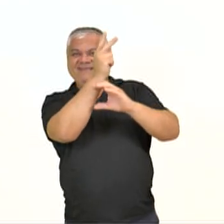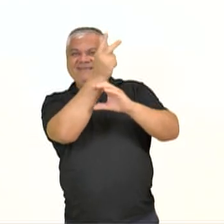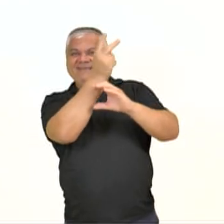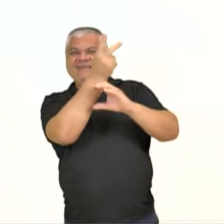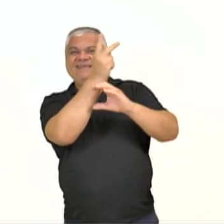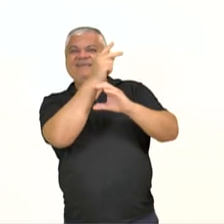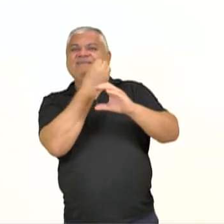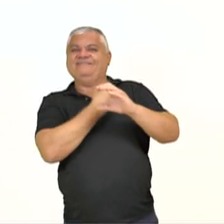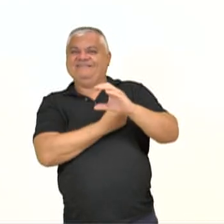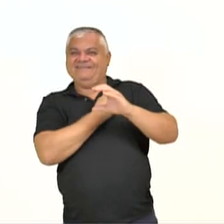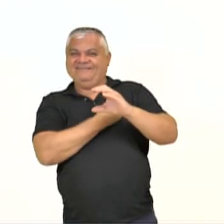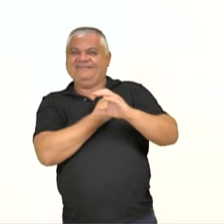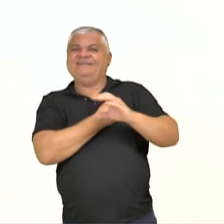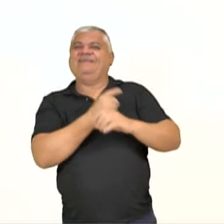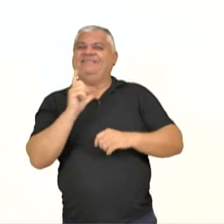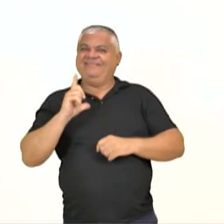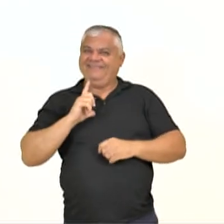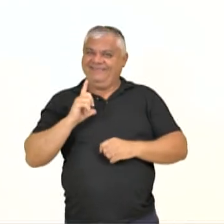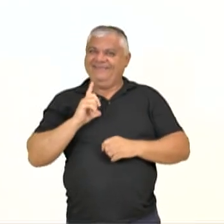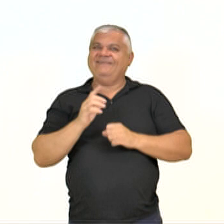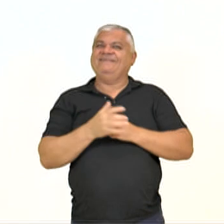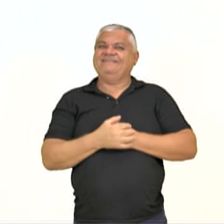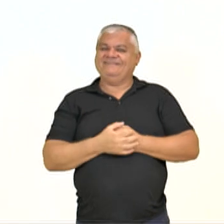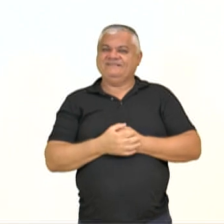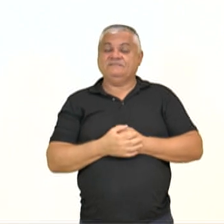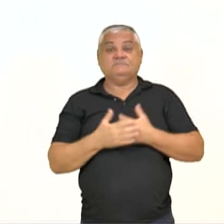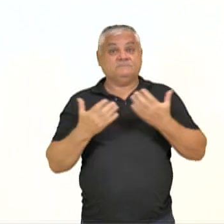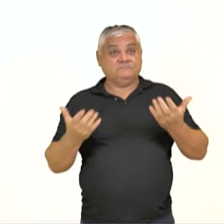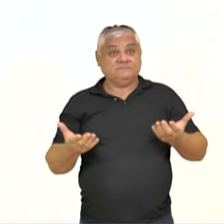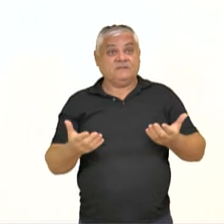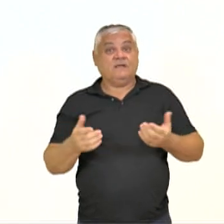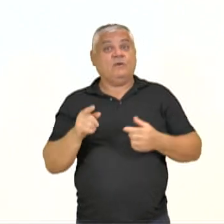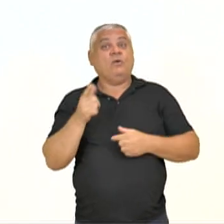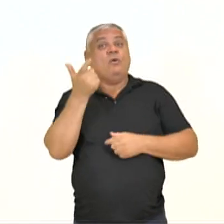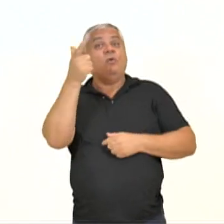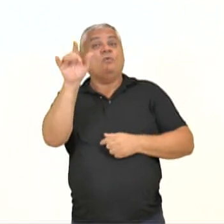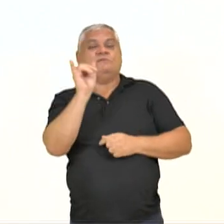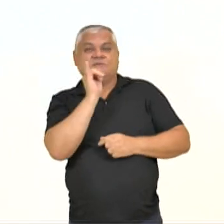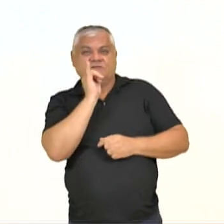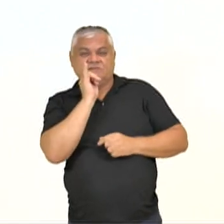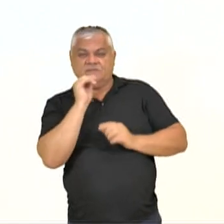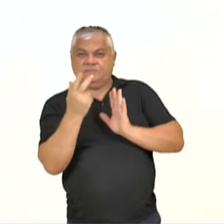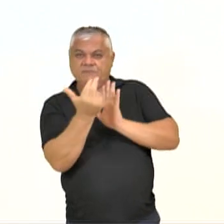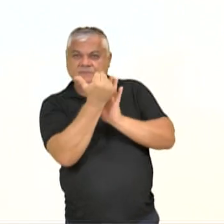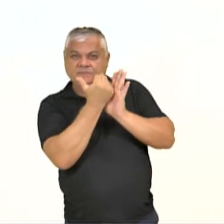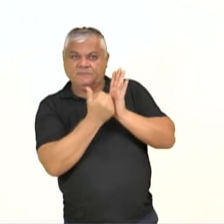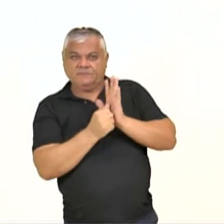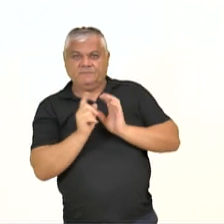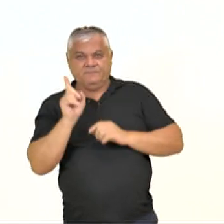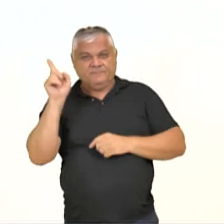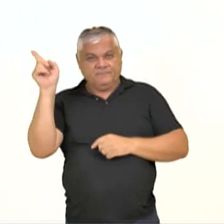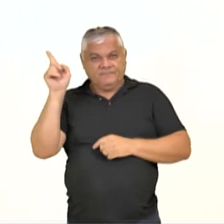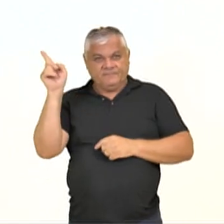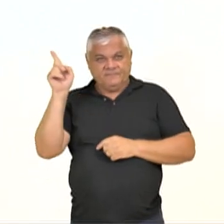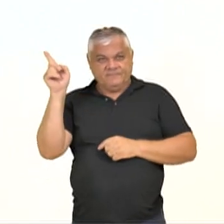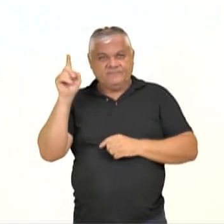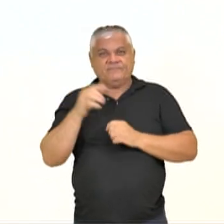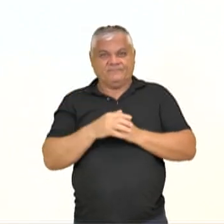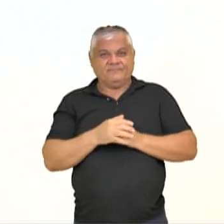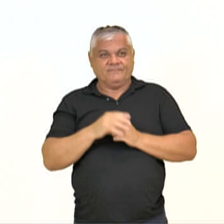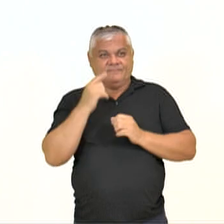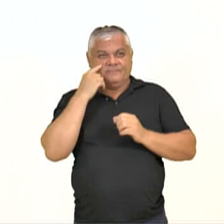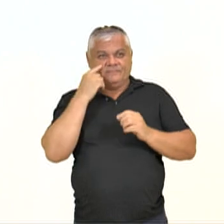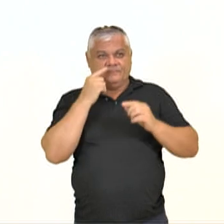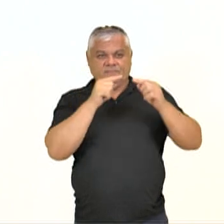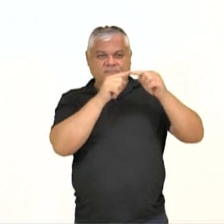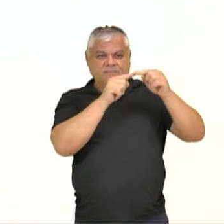está ali ligado nele. Então, nós temos aqui um outro exemplo, esta substância aqui, representada de